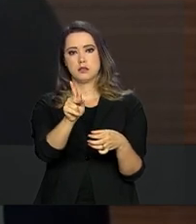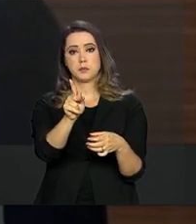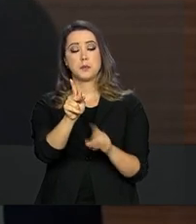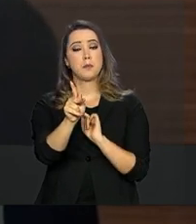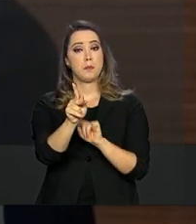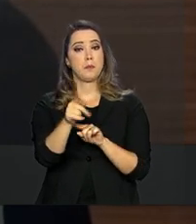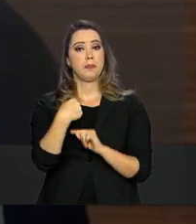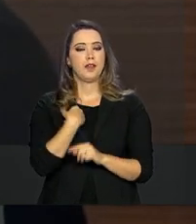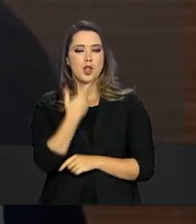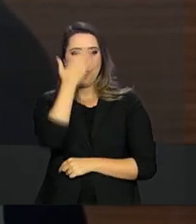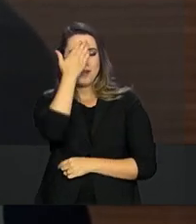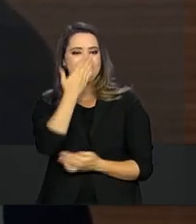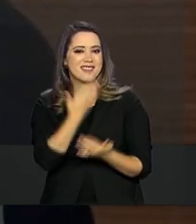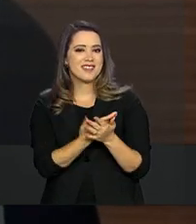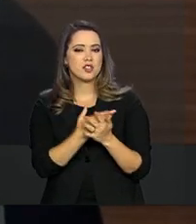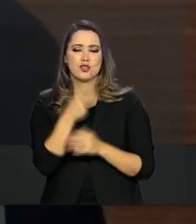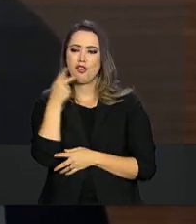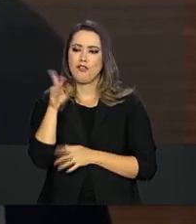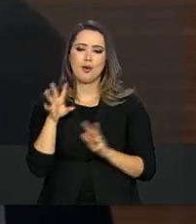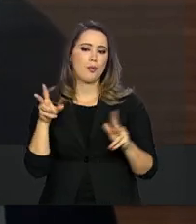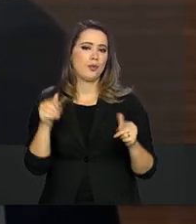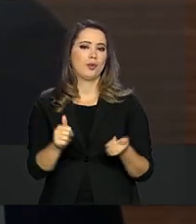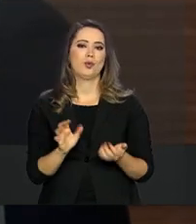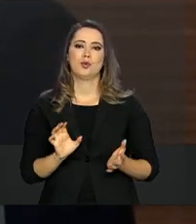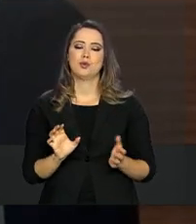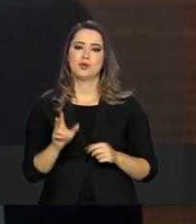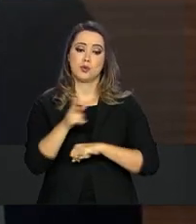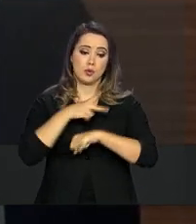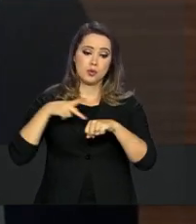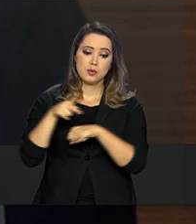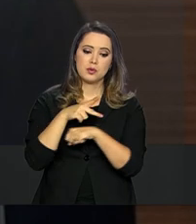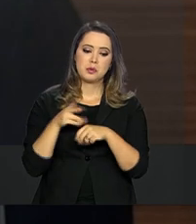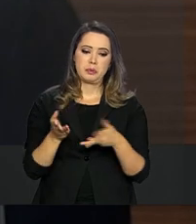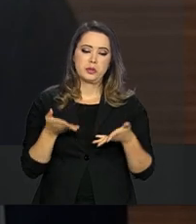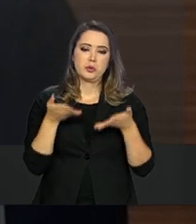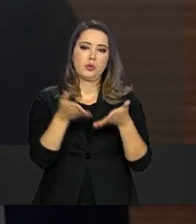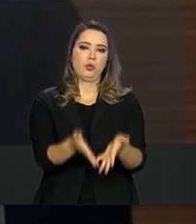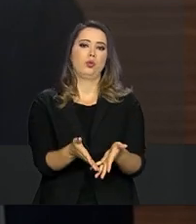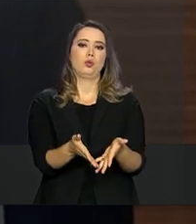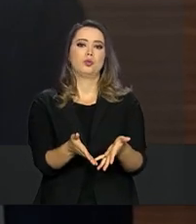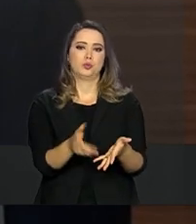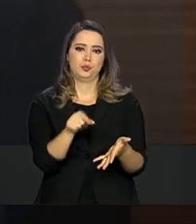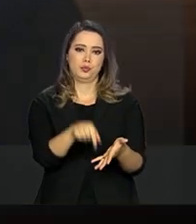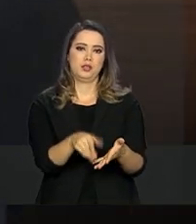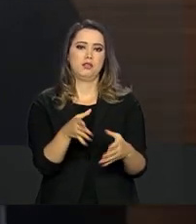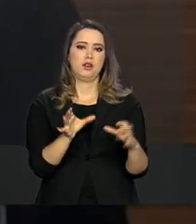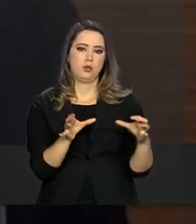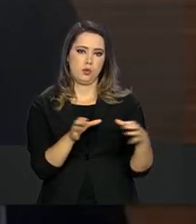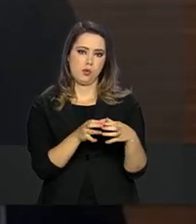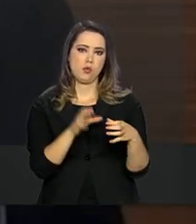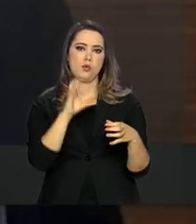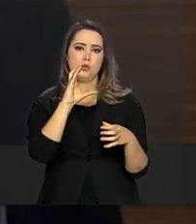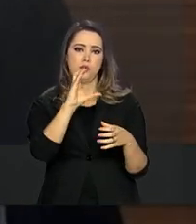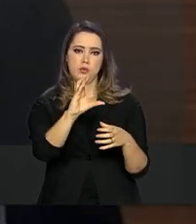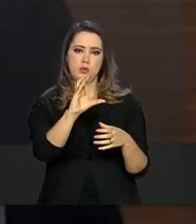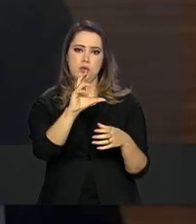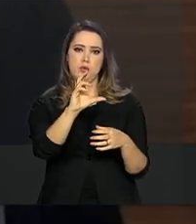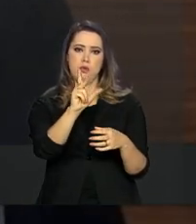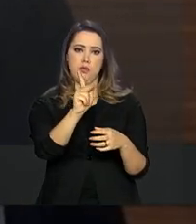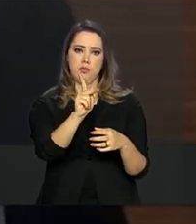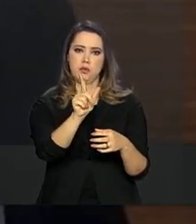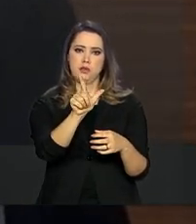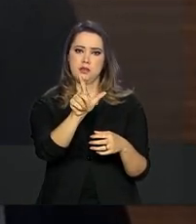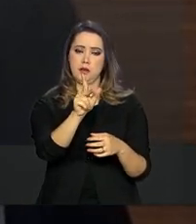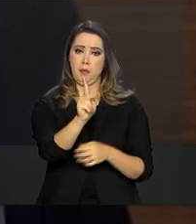de que estou falando por todos os que fazem fazem parte dela é na presidência da